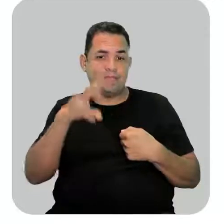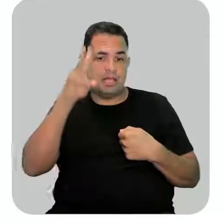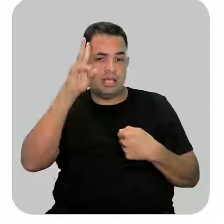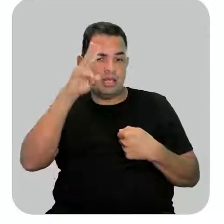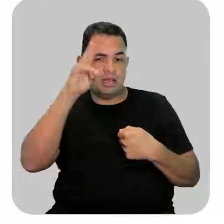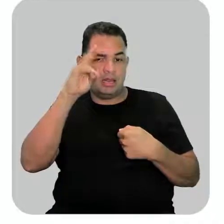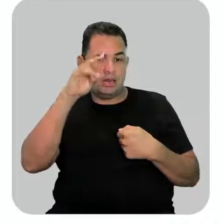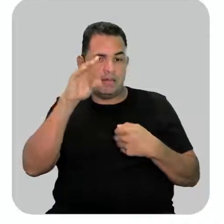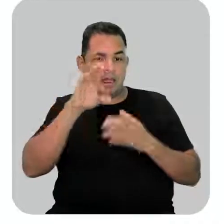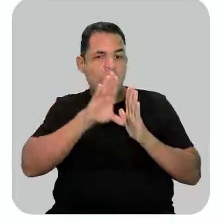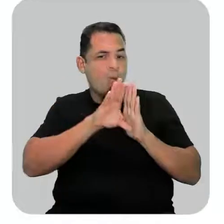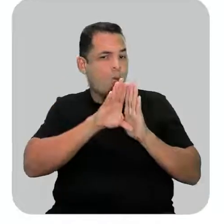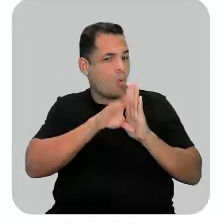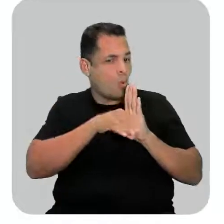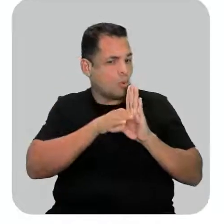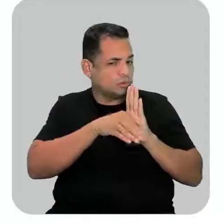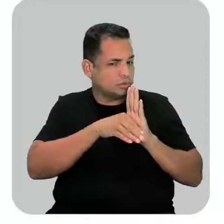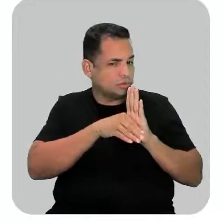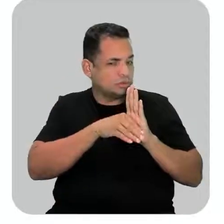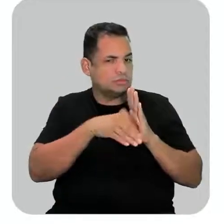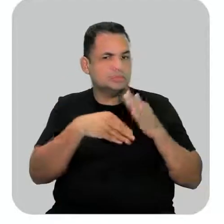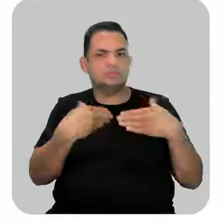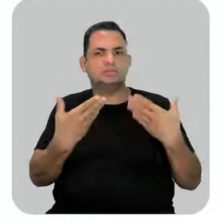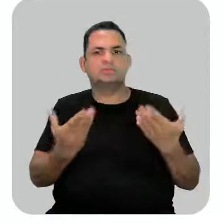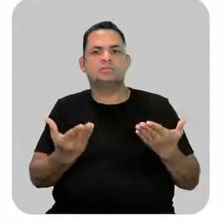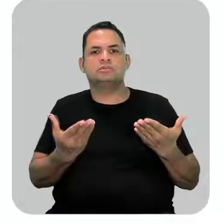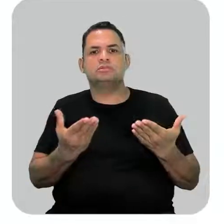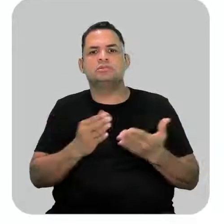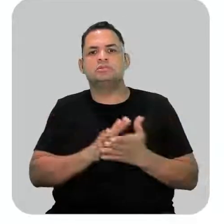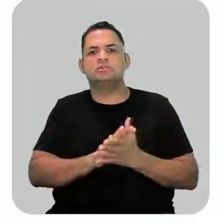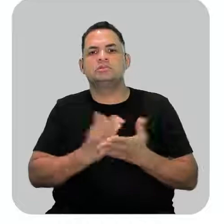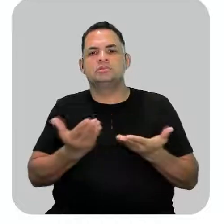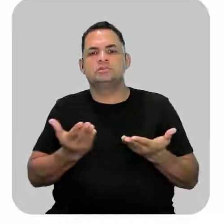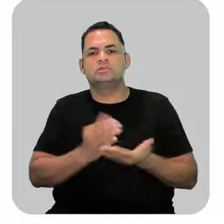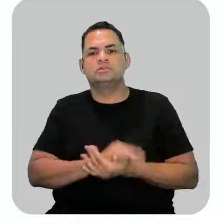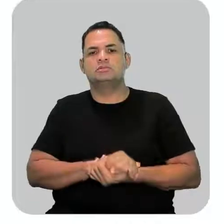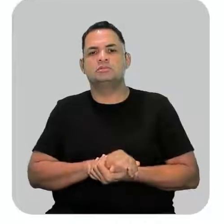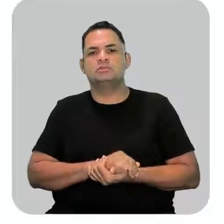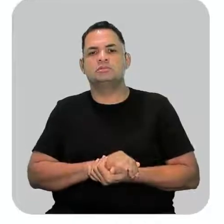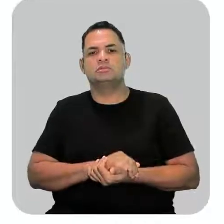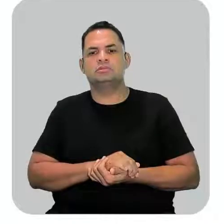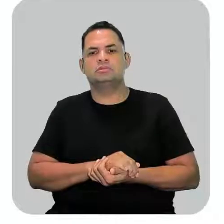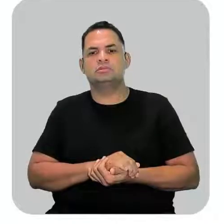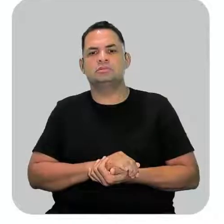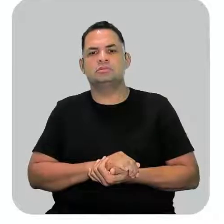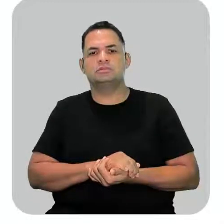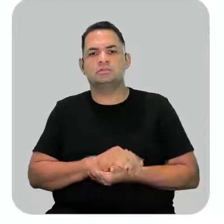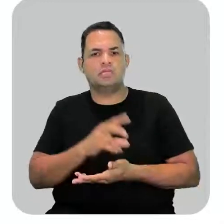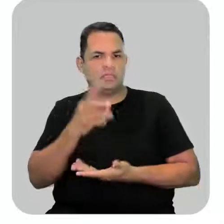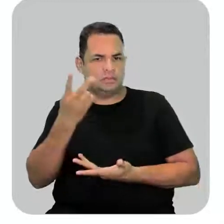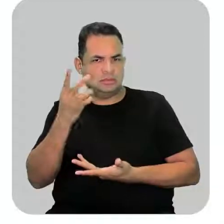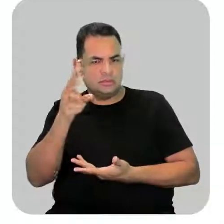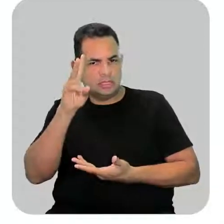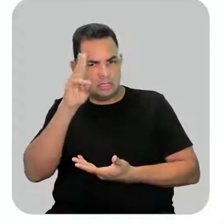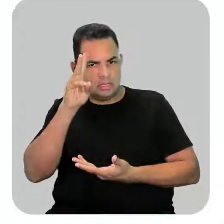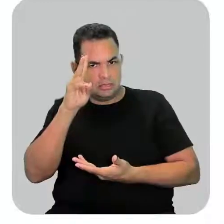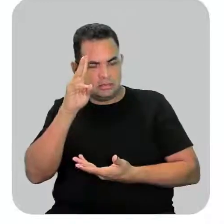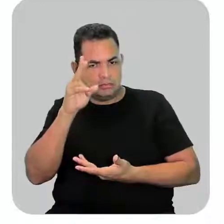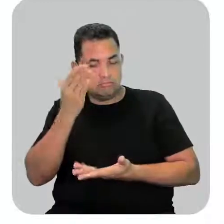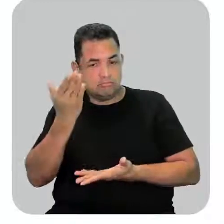definição é que a hidroxila tem que estar ligada direto a um carbono saturado, ou seja, um carbono que só faz ligação